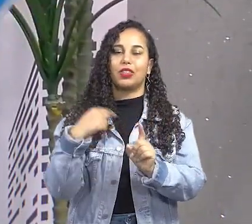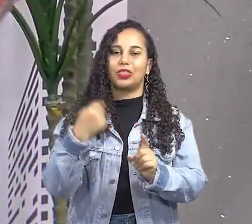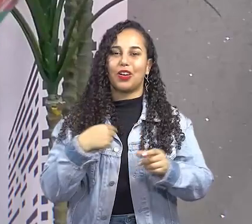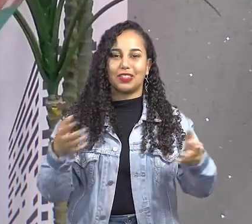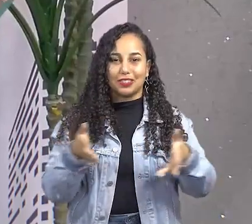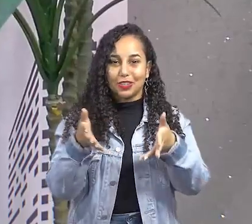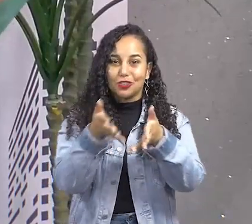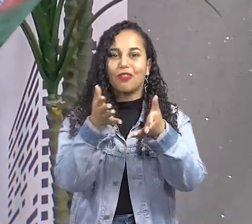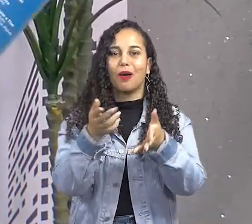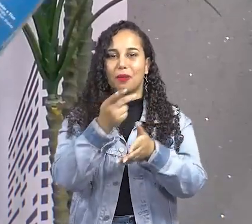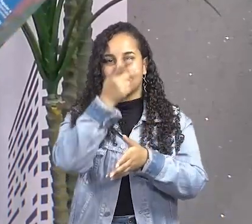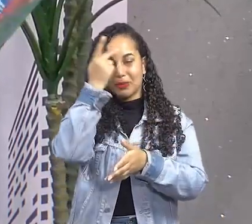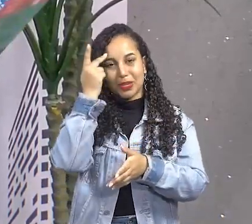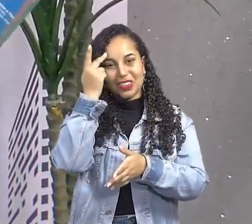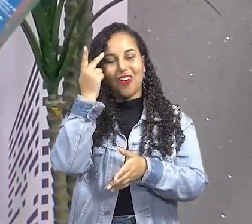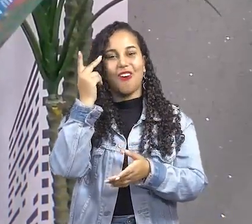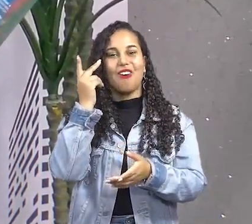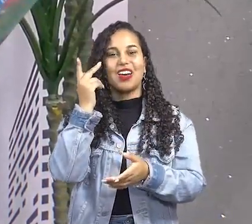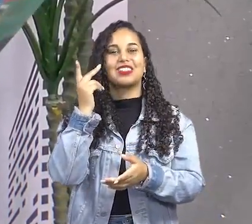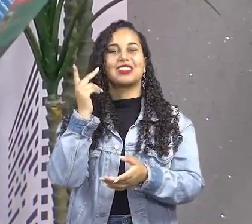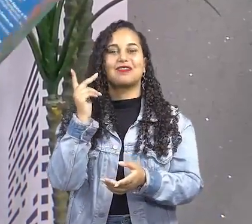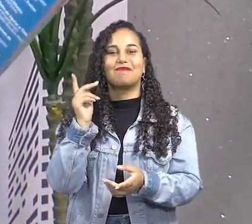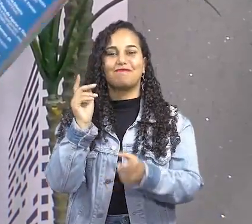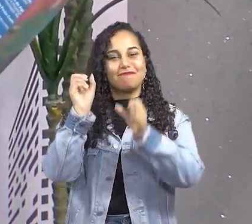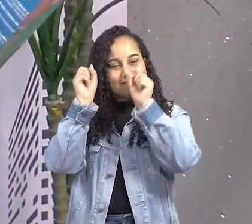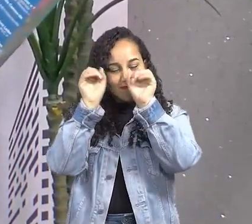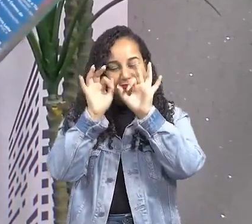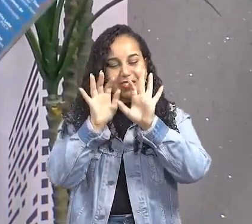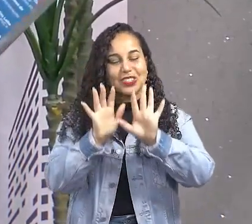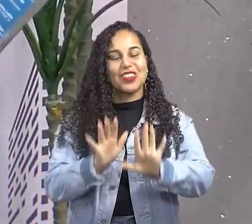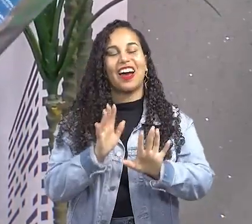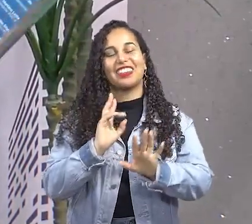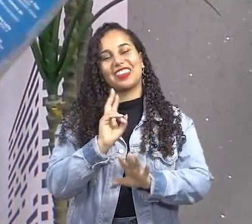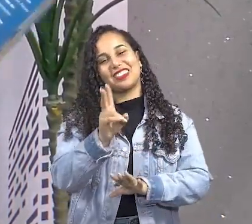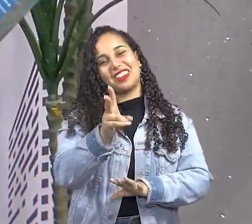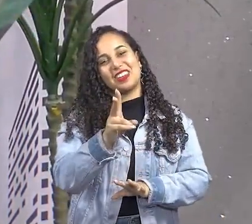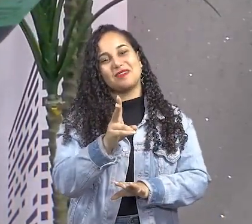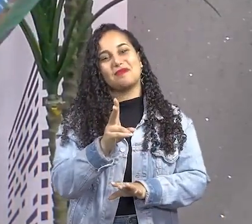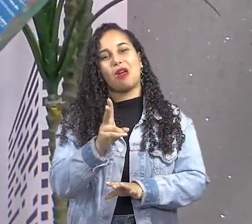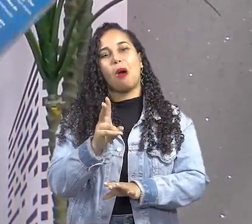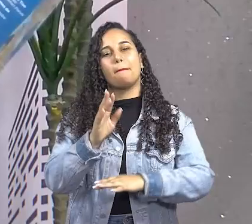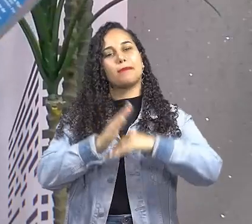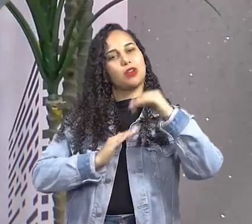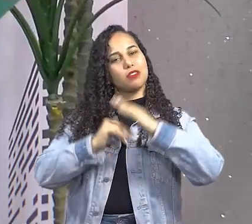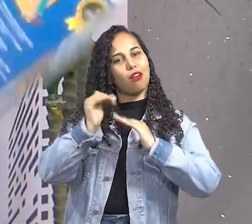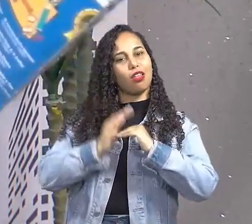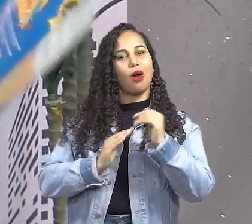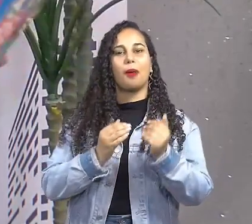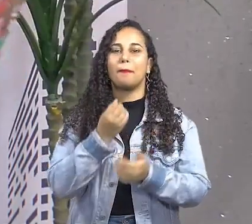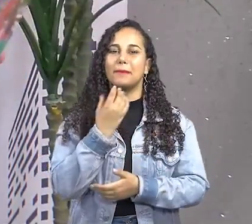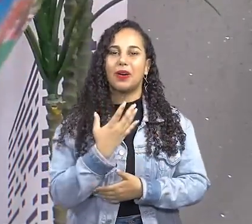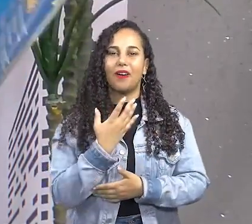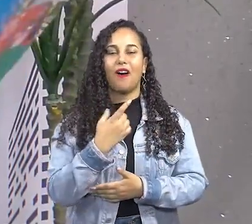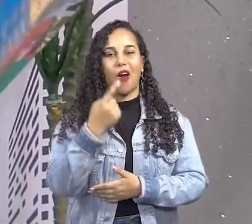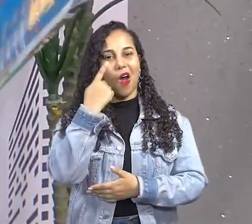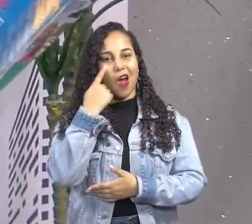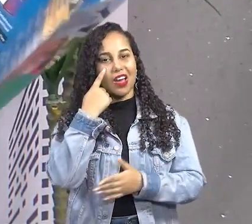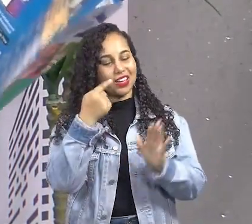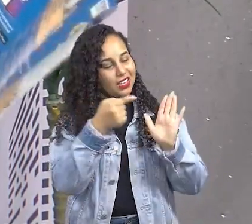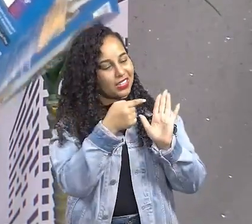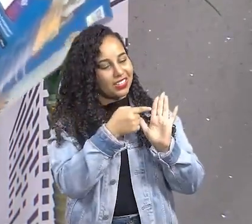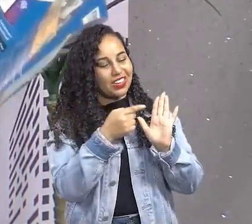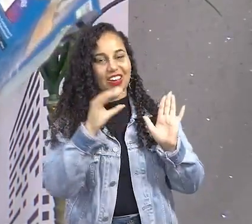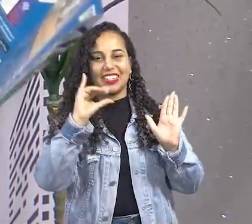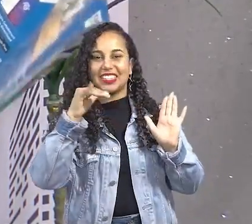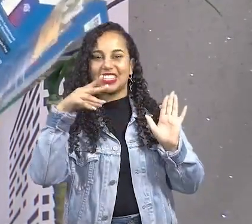vencedoras. O nosso alvo é que as pessoas sejam abençoadas profissionalmente. Aqui temos a